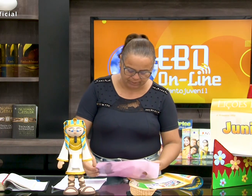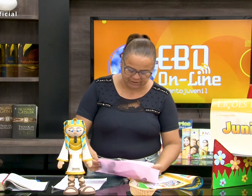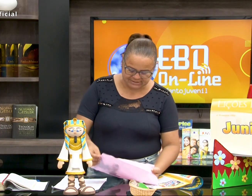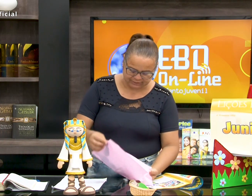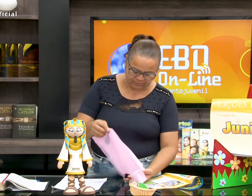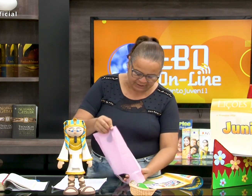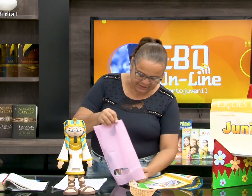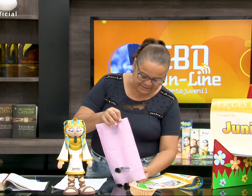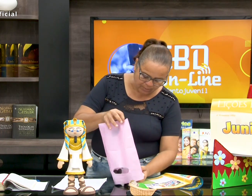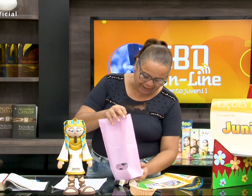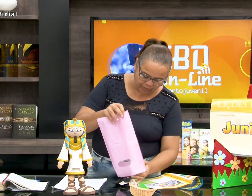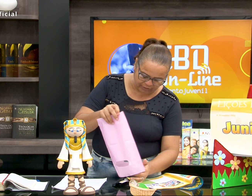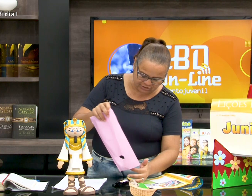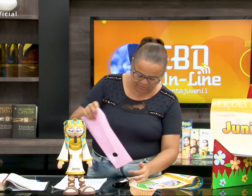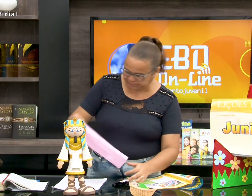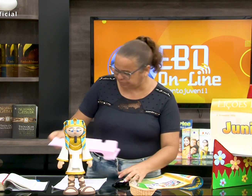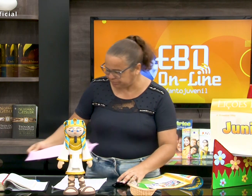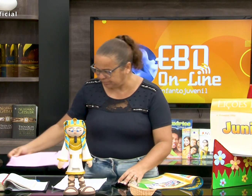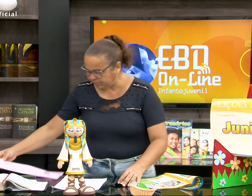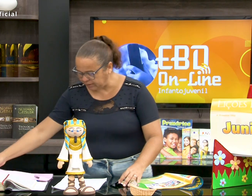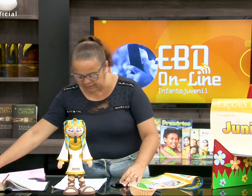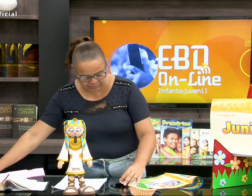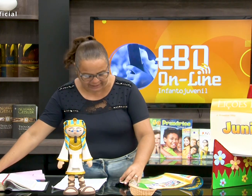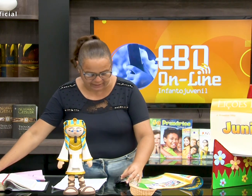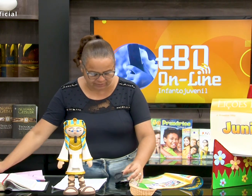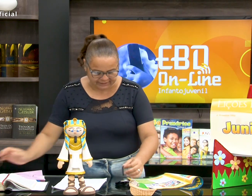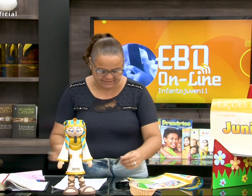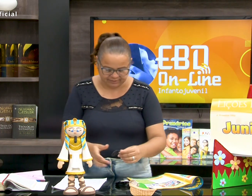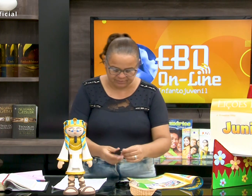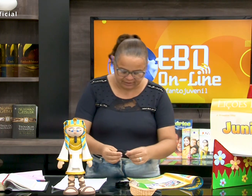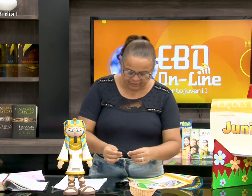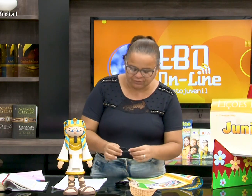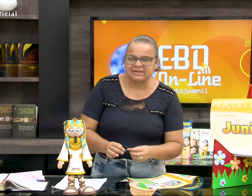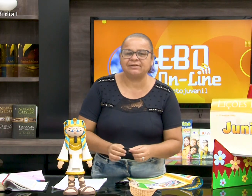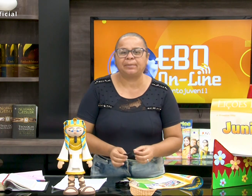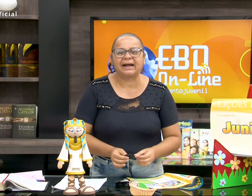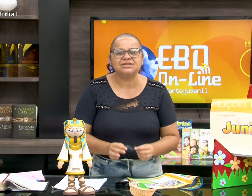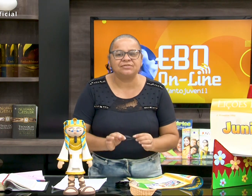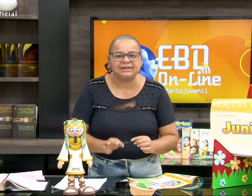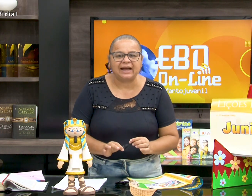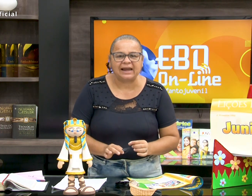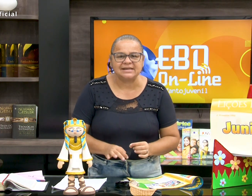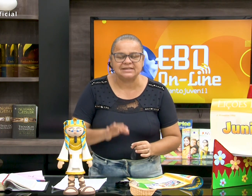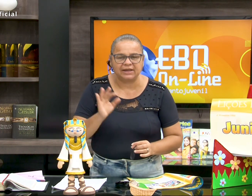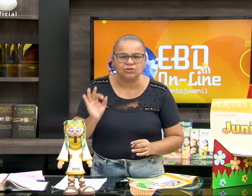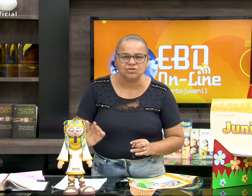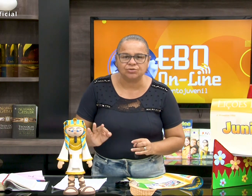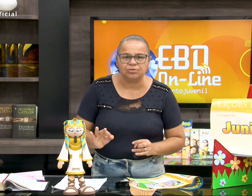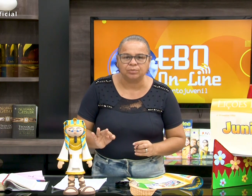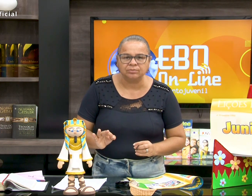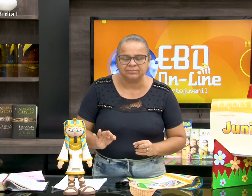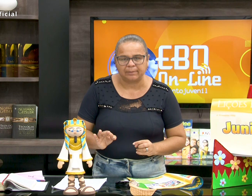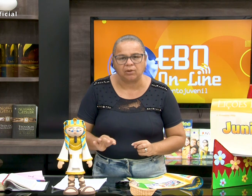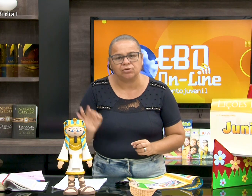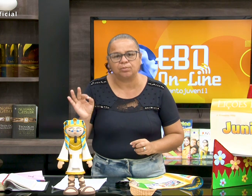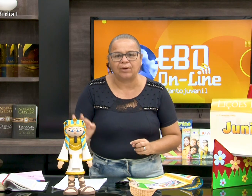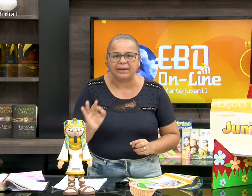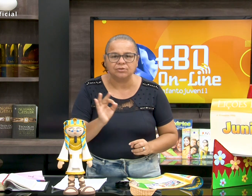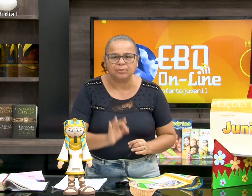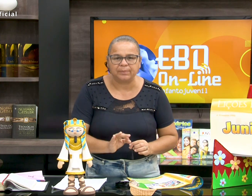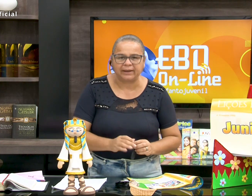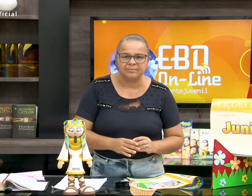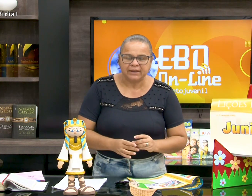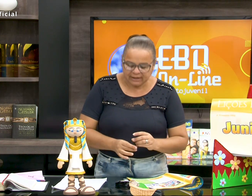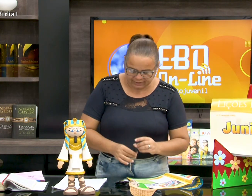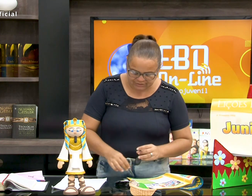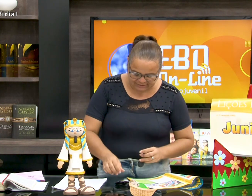o memorizando. São balões. E o que é que acontece? Você vai pegar, dividir a classe em dois grupos, tá bom? Grupo A e